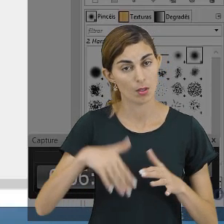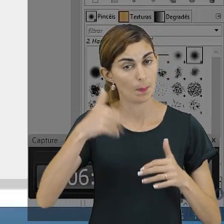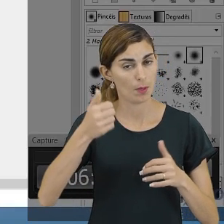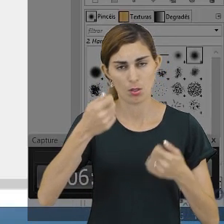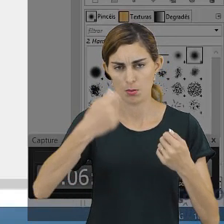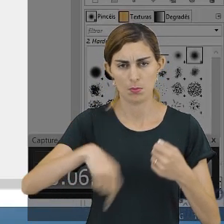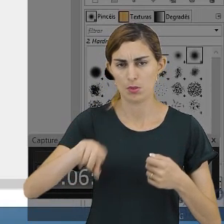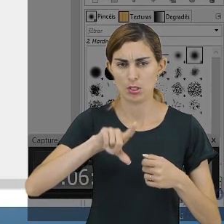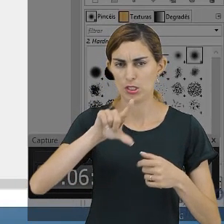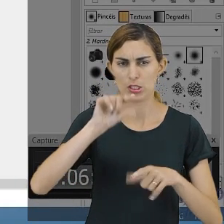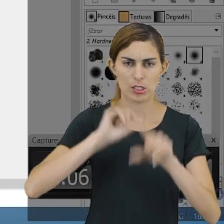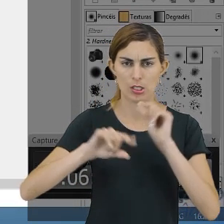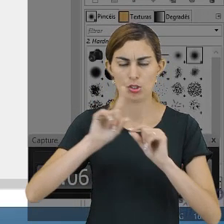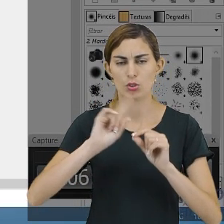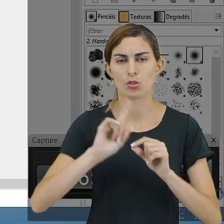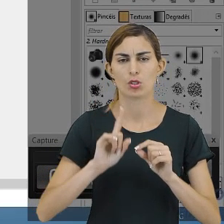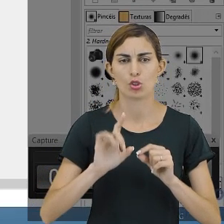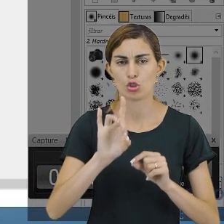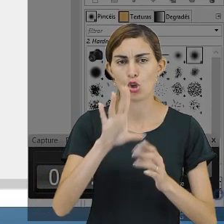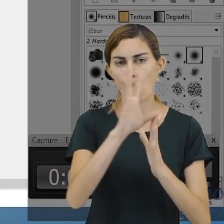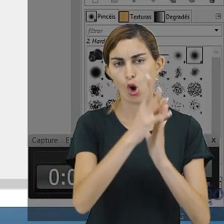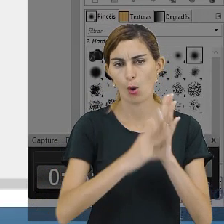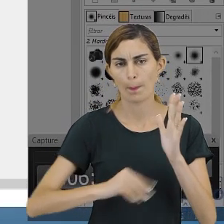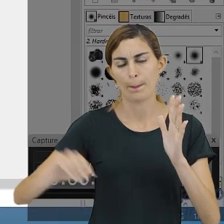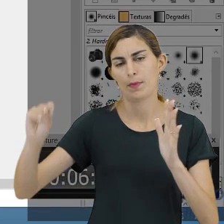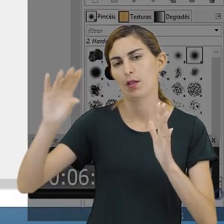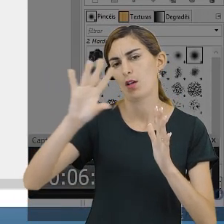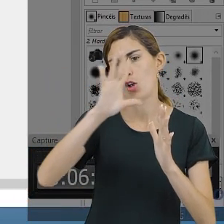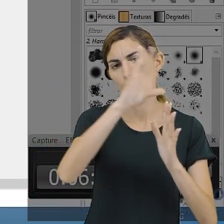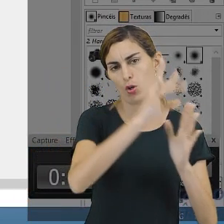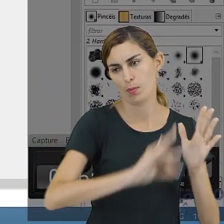ou melhor, não precisa nem selecionar. Vou lá em copiar